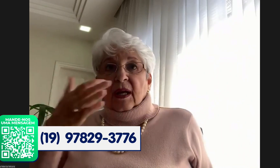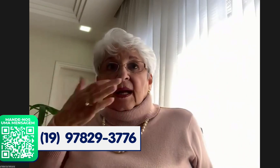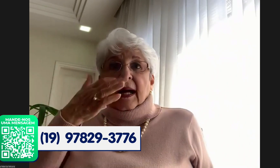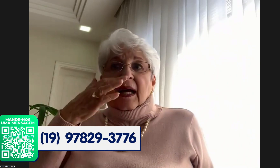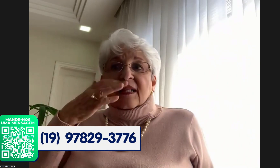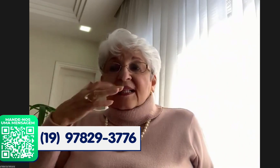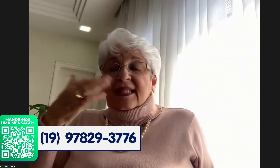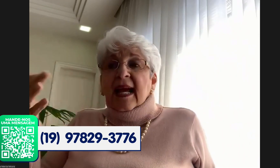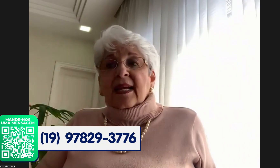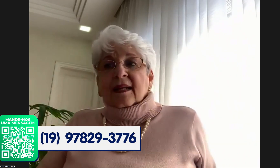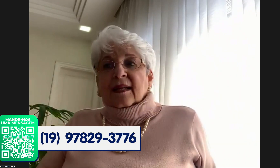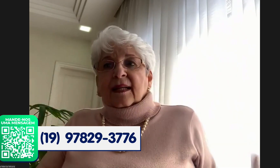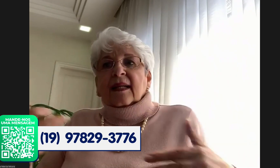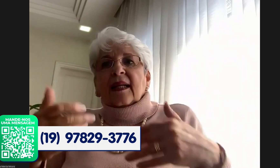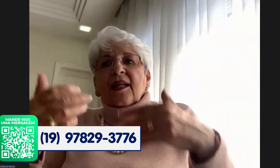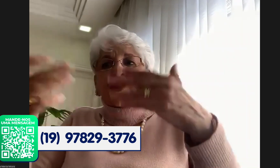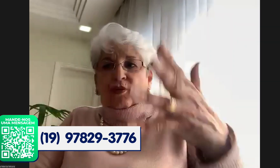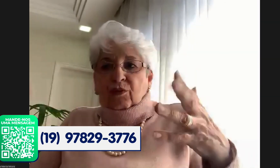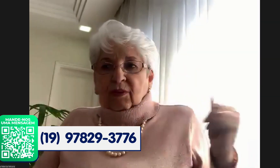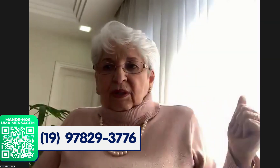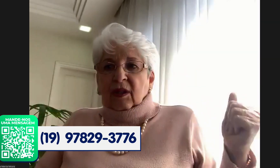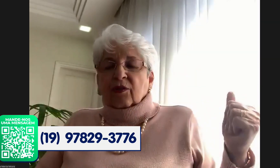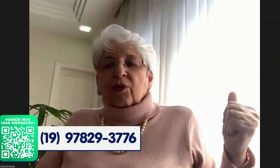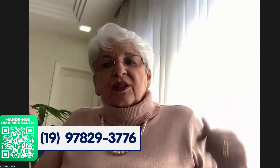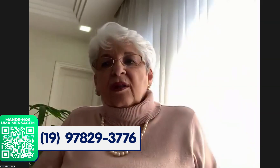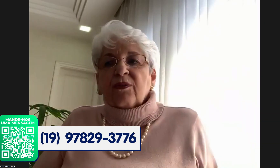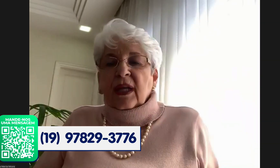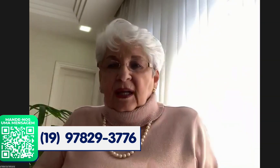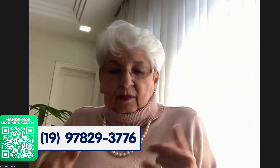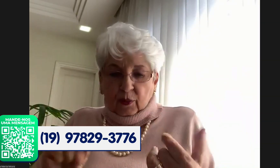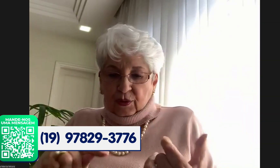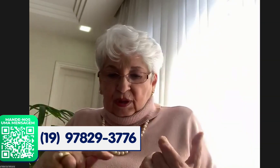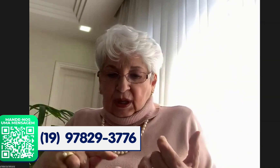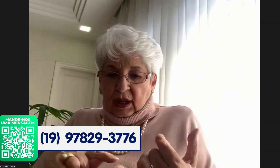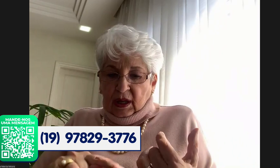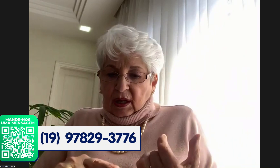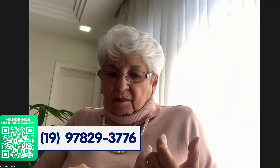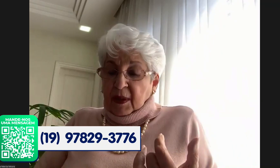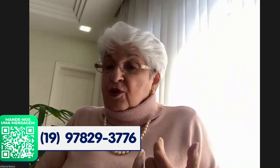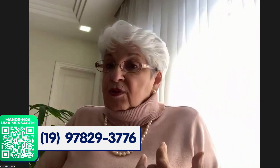seguinte: sem isto, nós não teremos